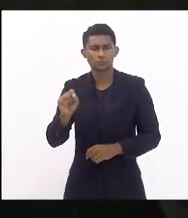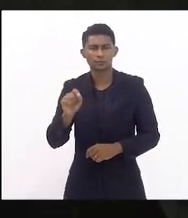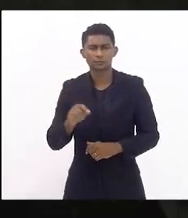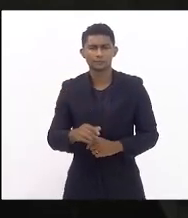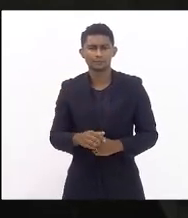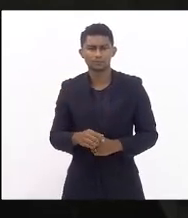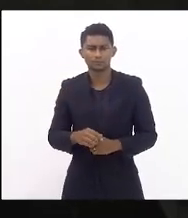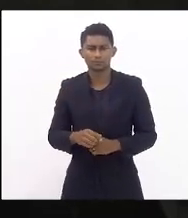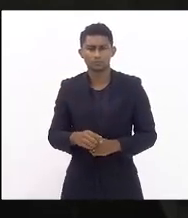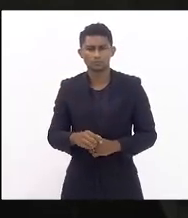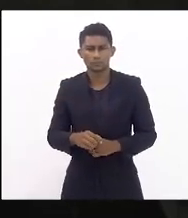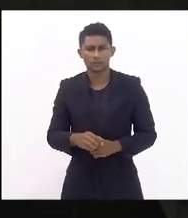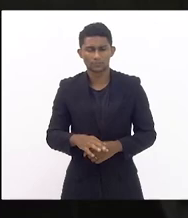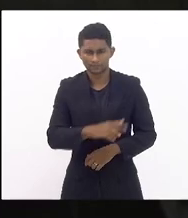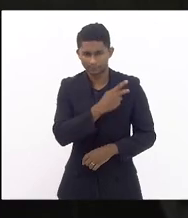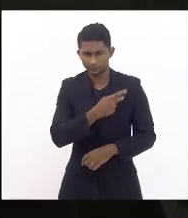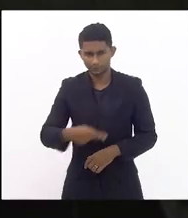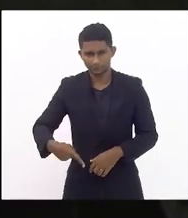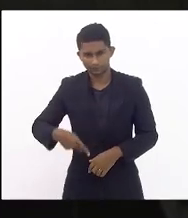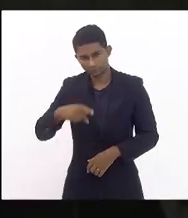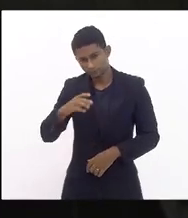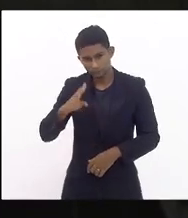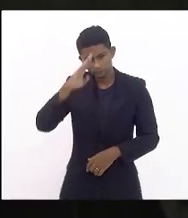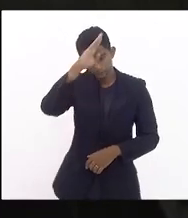através do presidente Bolsonaro,